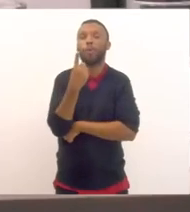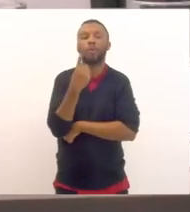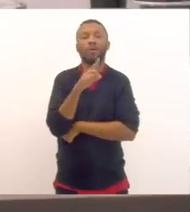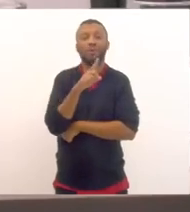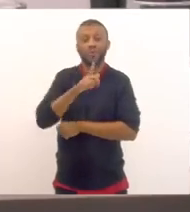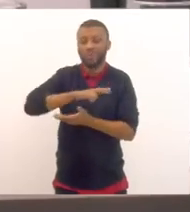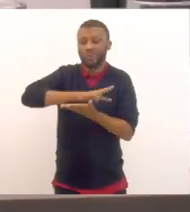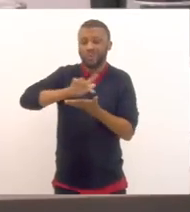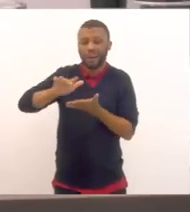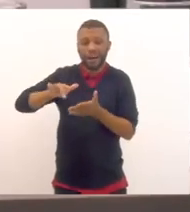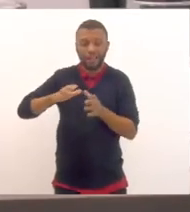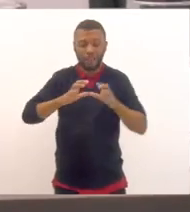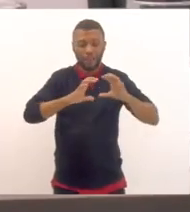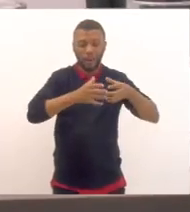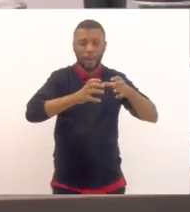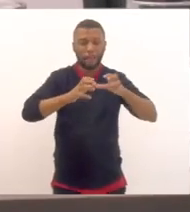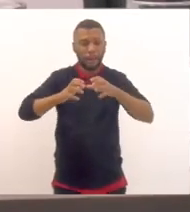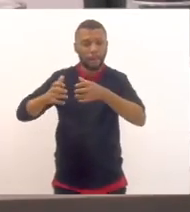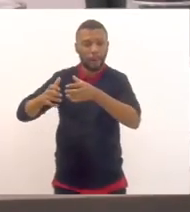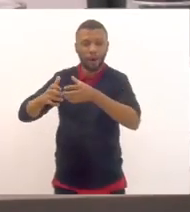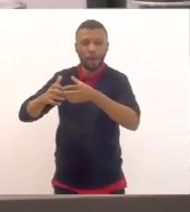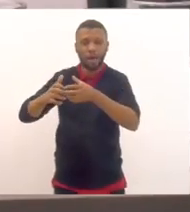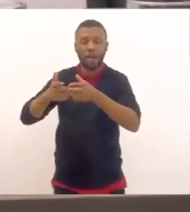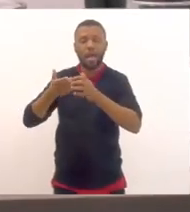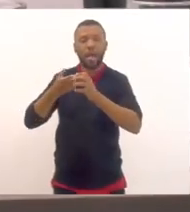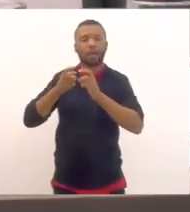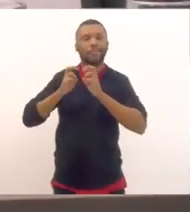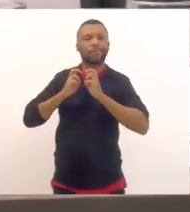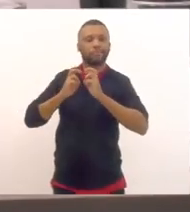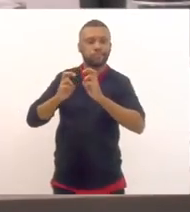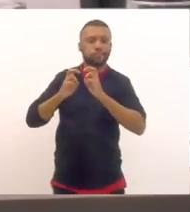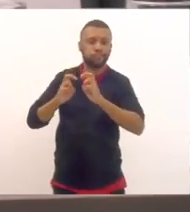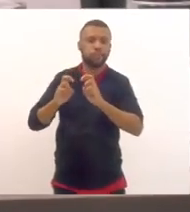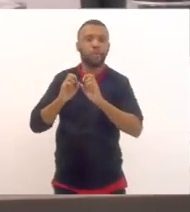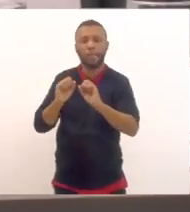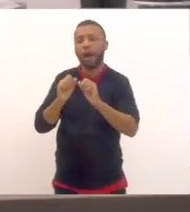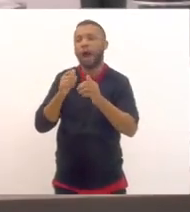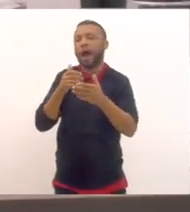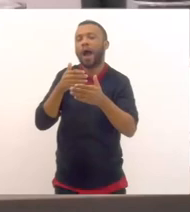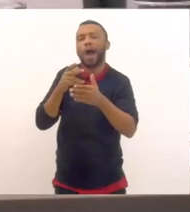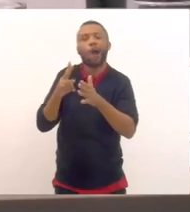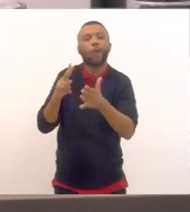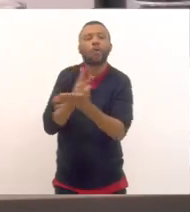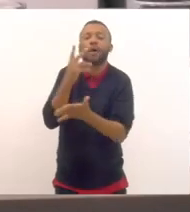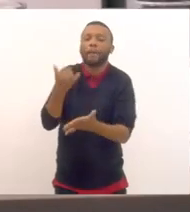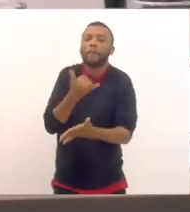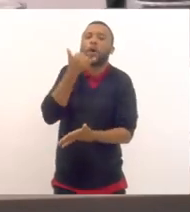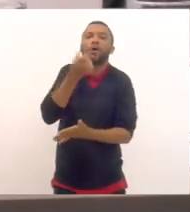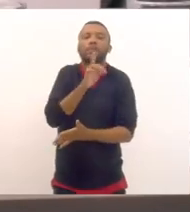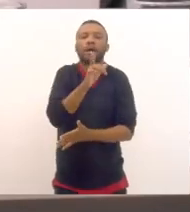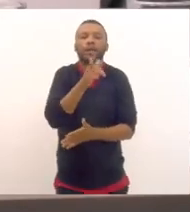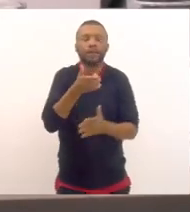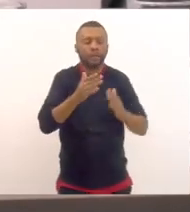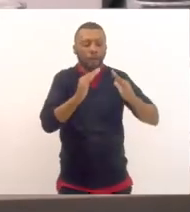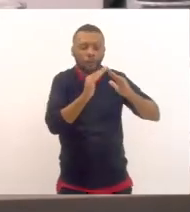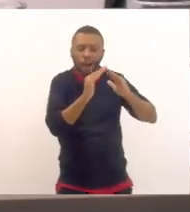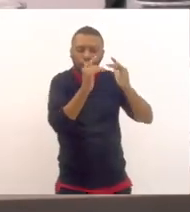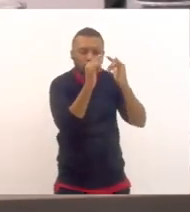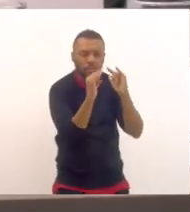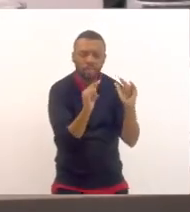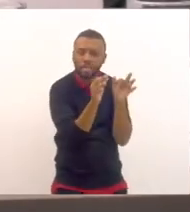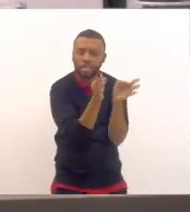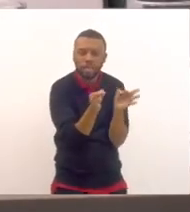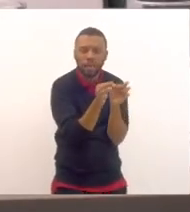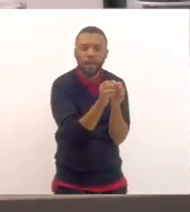são várias comunidades ao longo da da linha ferra então pra acontecer qualquer acidente é só o cara botaram pra fora do barraco que ele mora